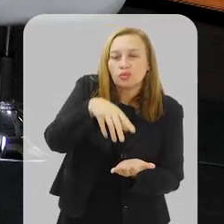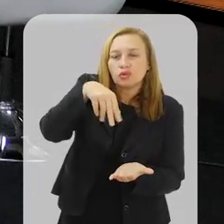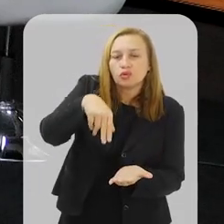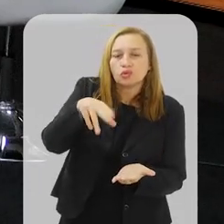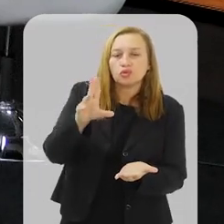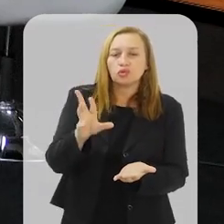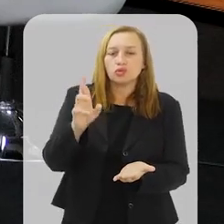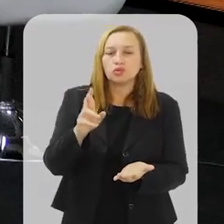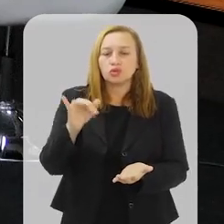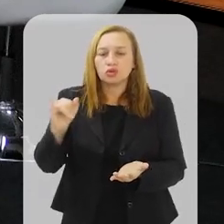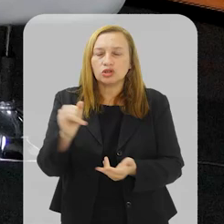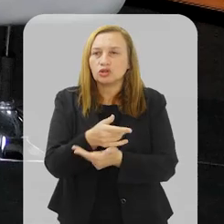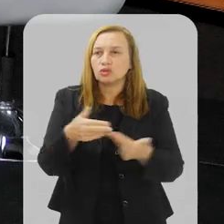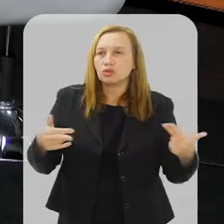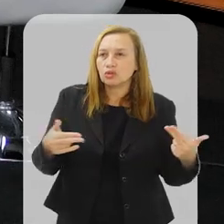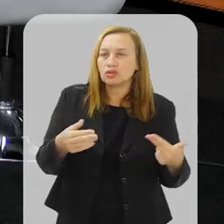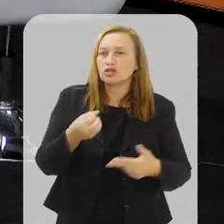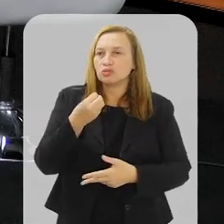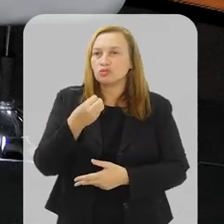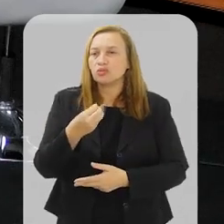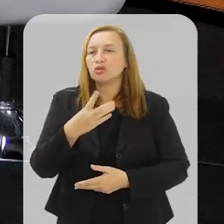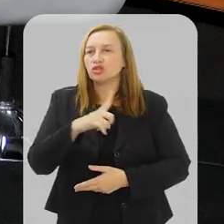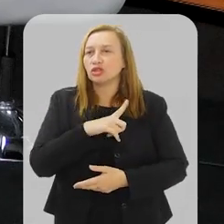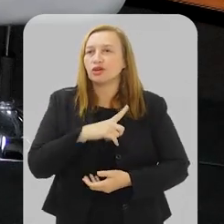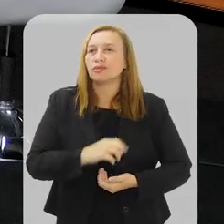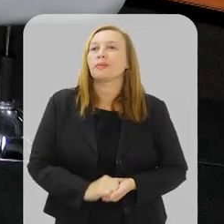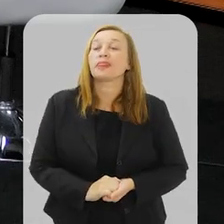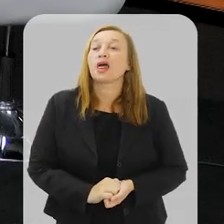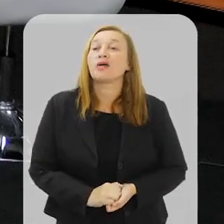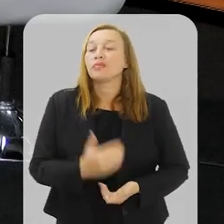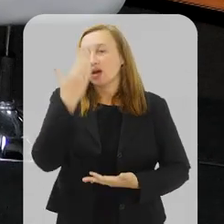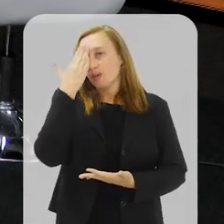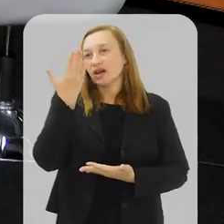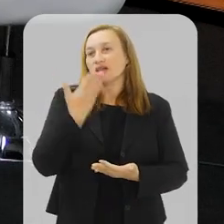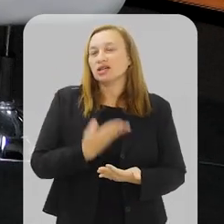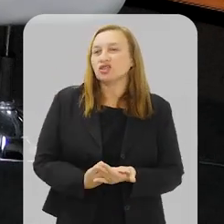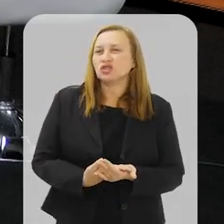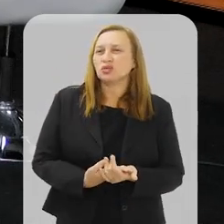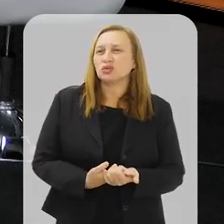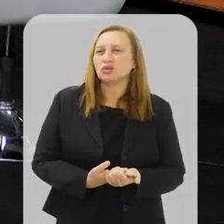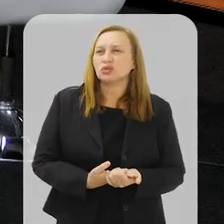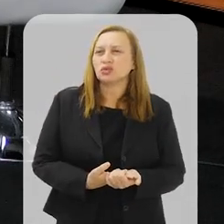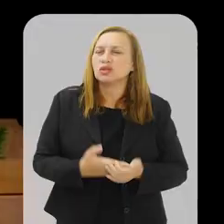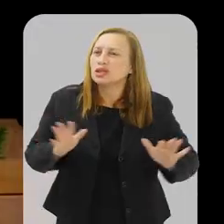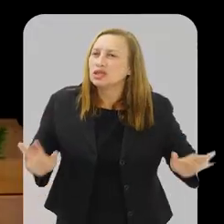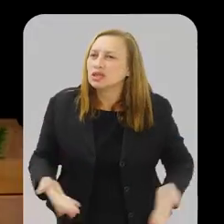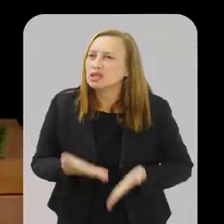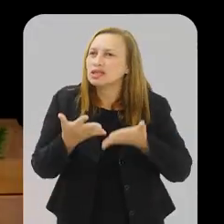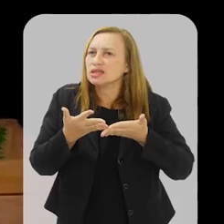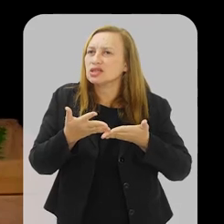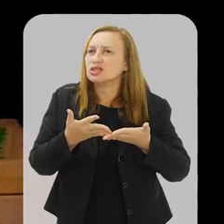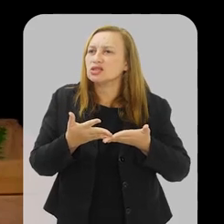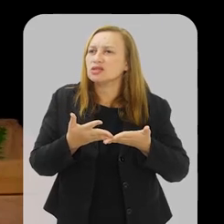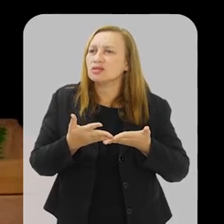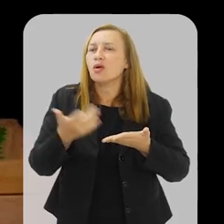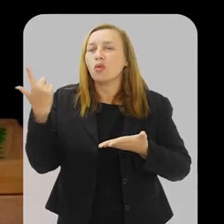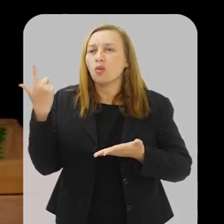Estadual em especial para toda a população do estado do Rio de Janeiro eu acredito que